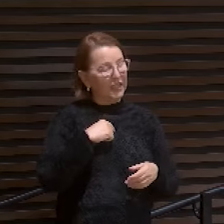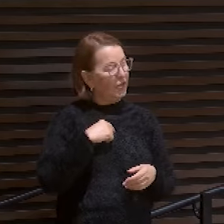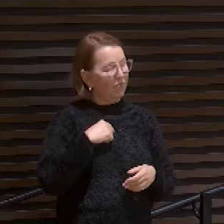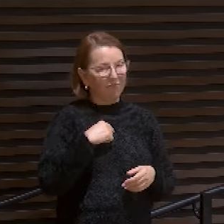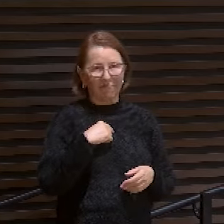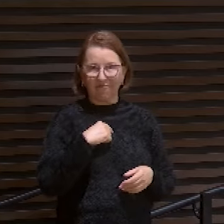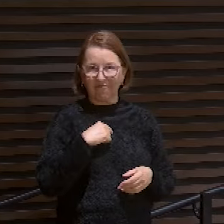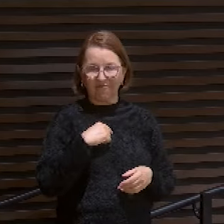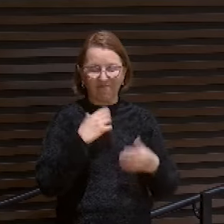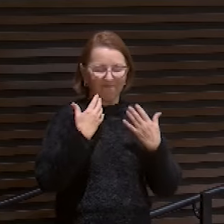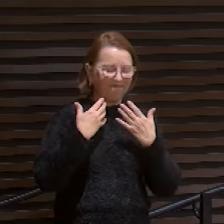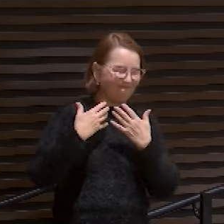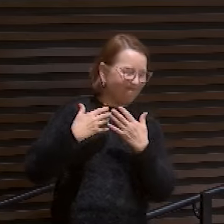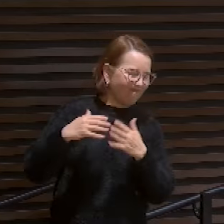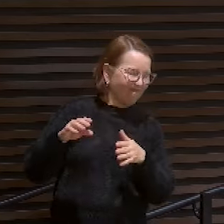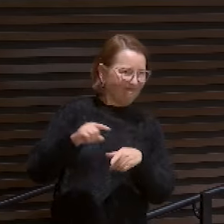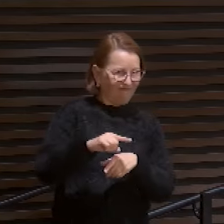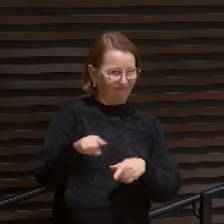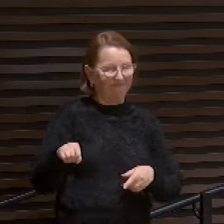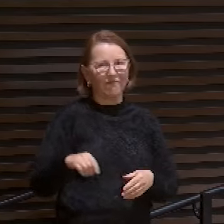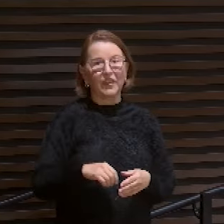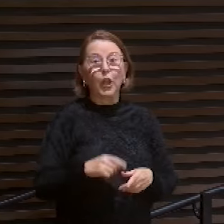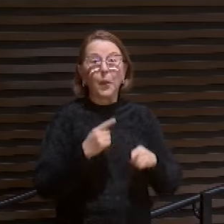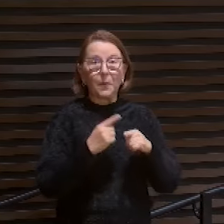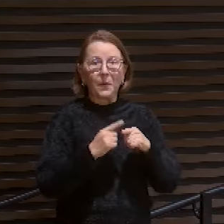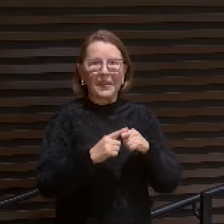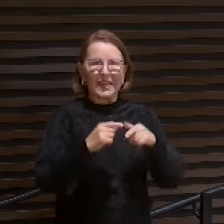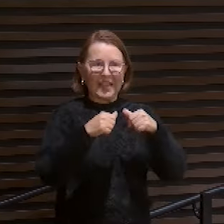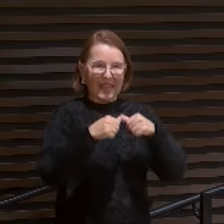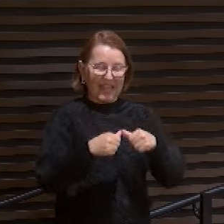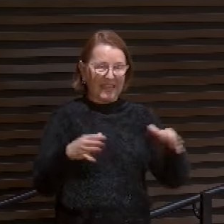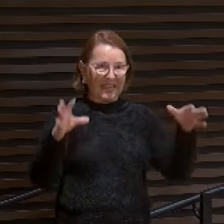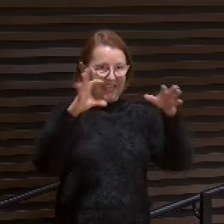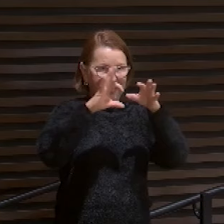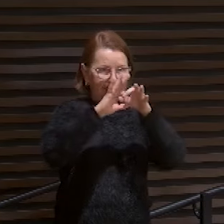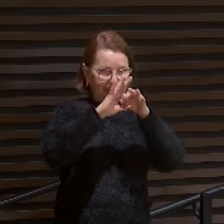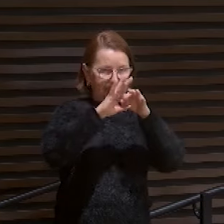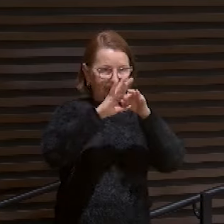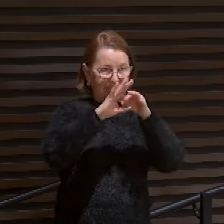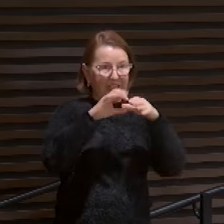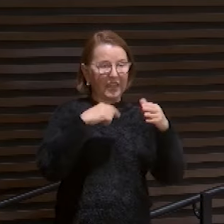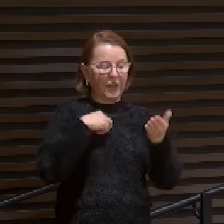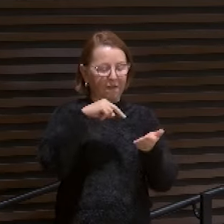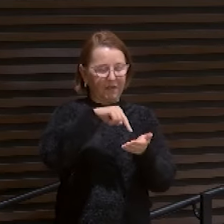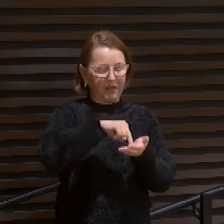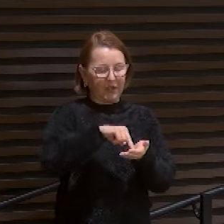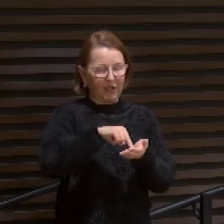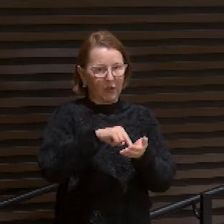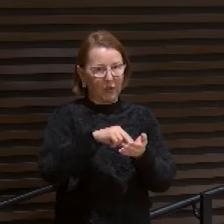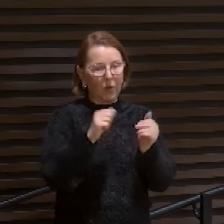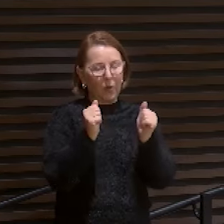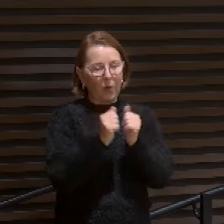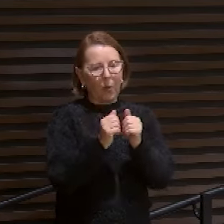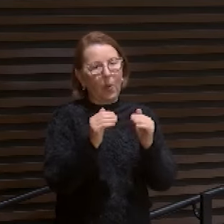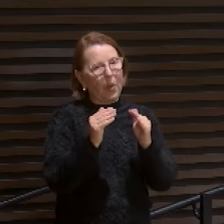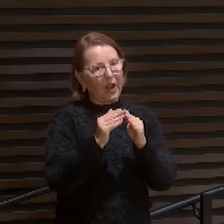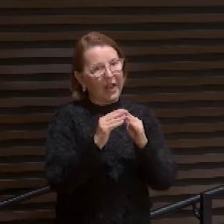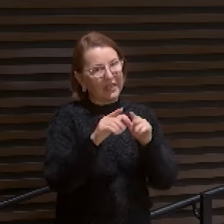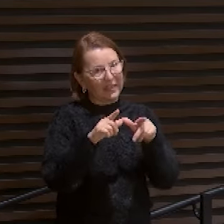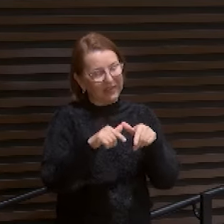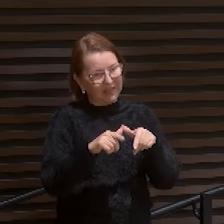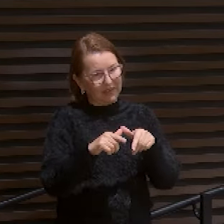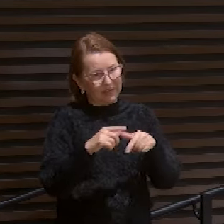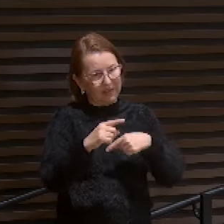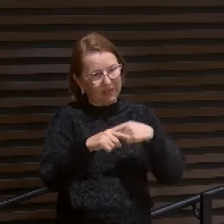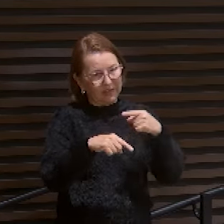eles, diz o Senhor. Porque esta é a aliança que firmarei com a casa de Israel depois daqueles